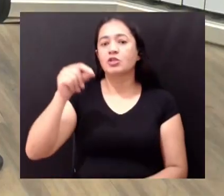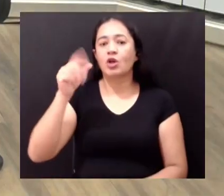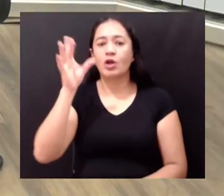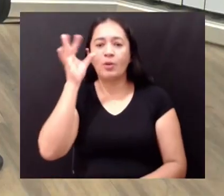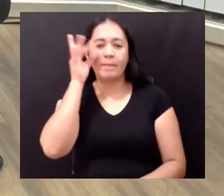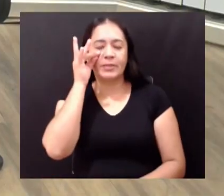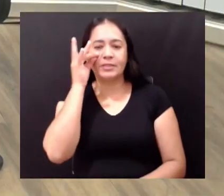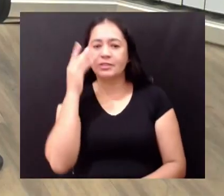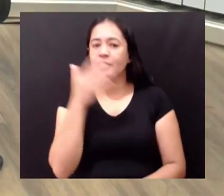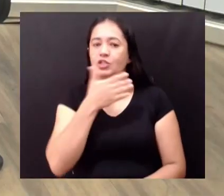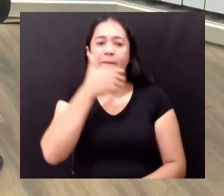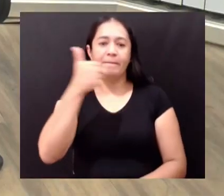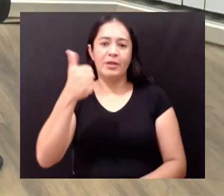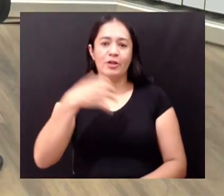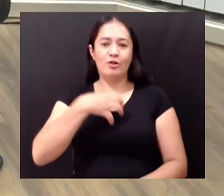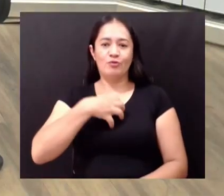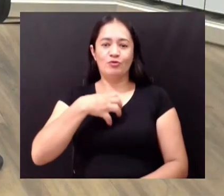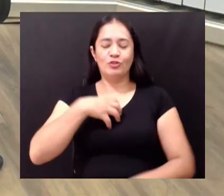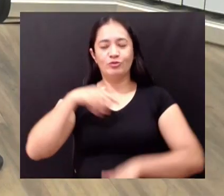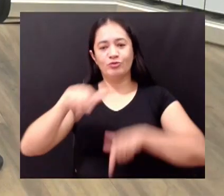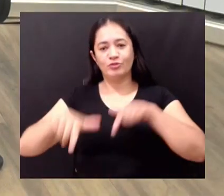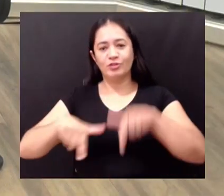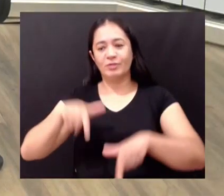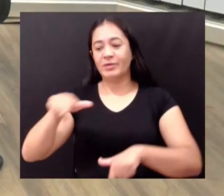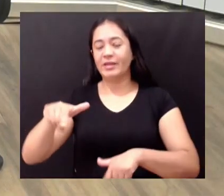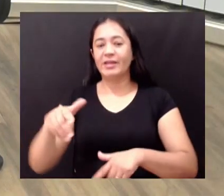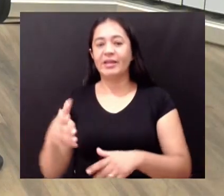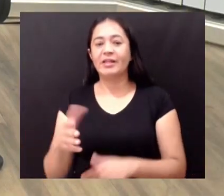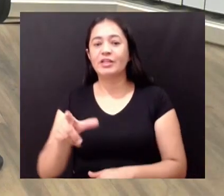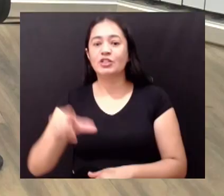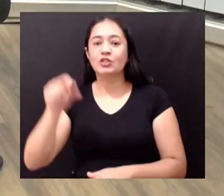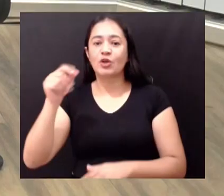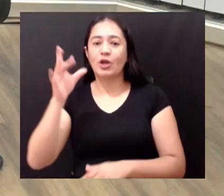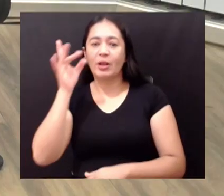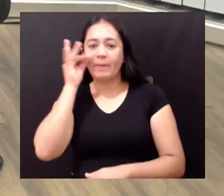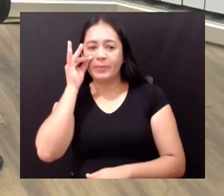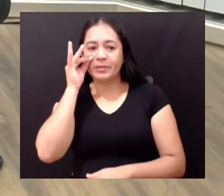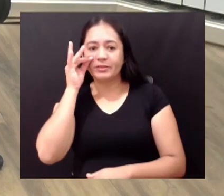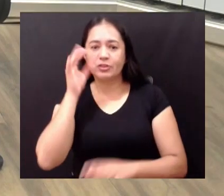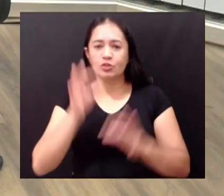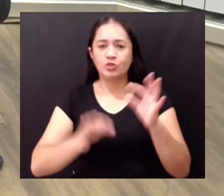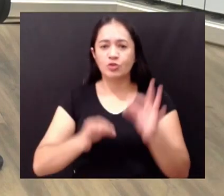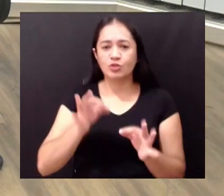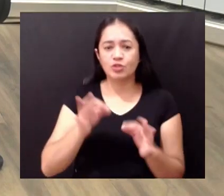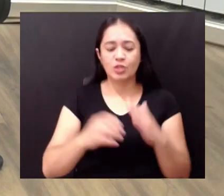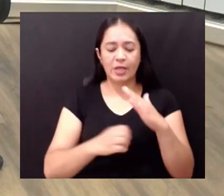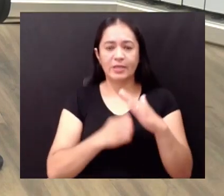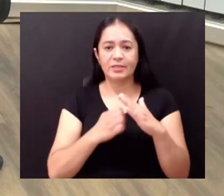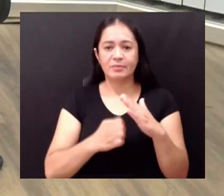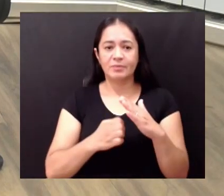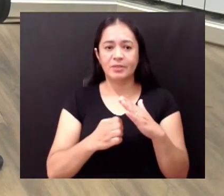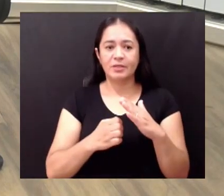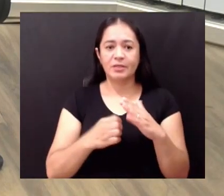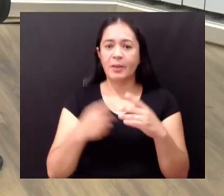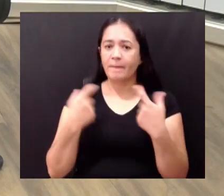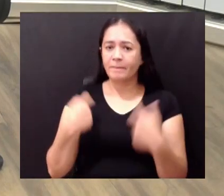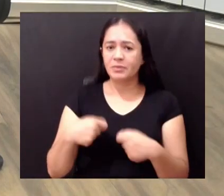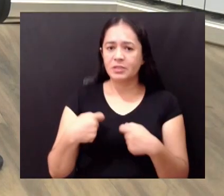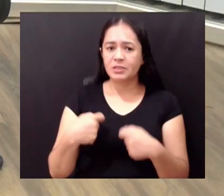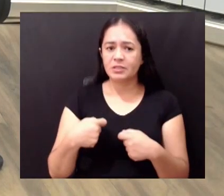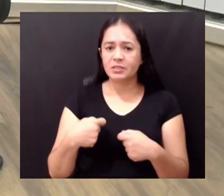formato de trabalho e prefere voltar, né? Juridicamente, as empresas devem preparar um novo